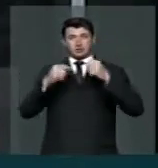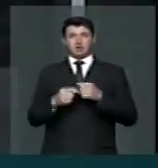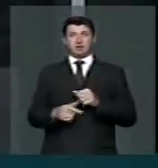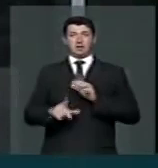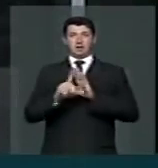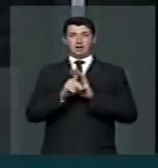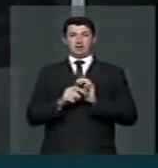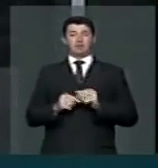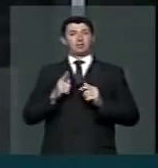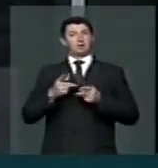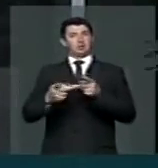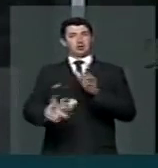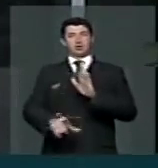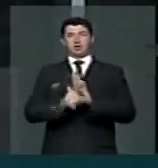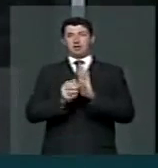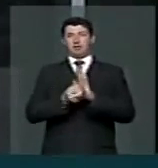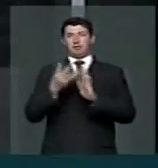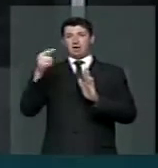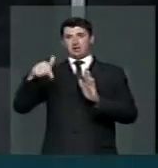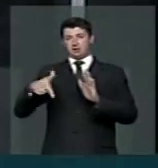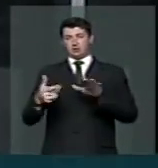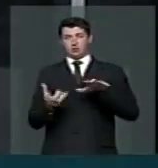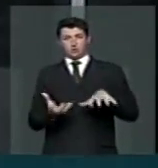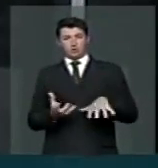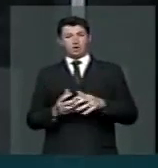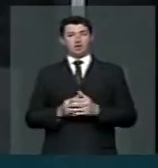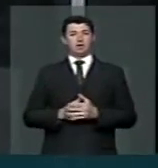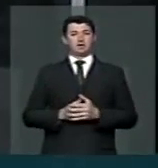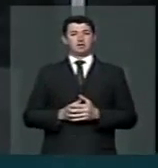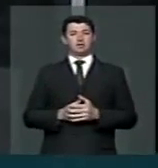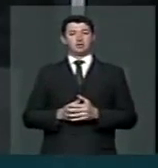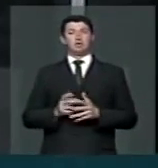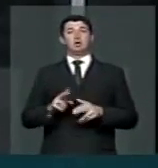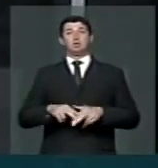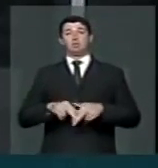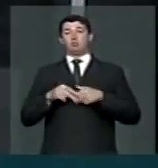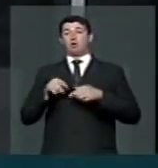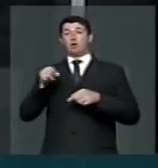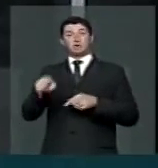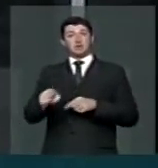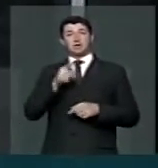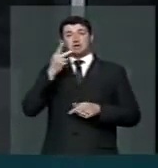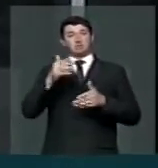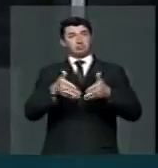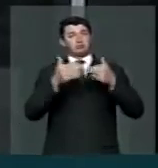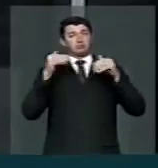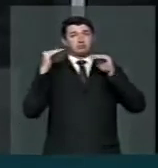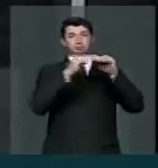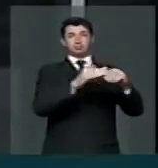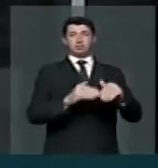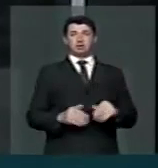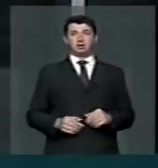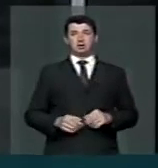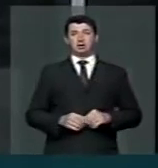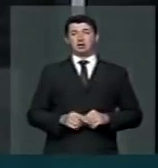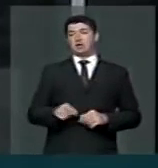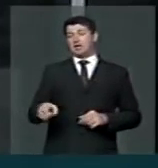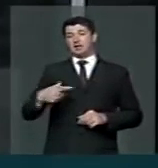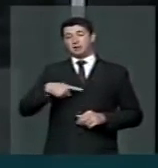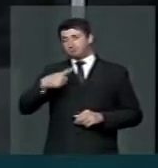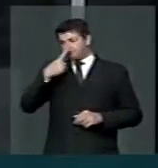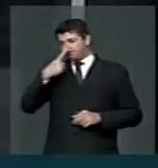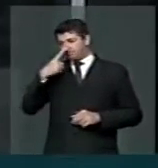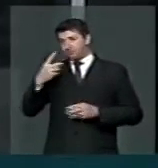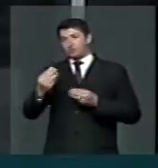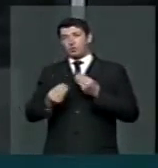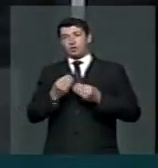Há inúmeros projetos de lei em pauta no Congresso por força de suas manifestações. A sensibilidade da atuação